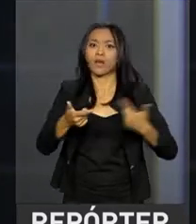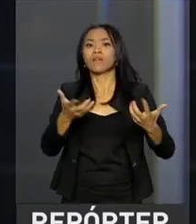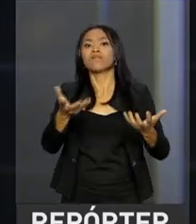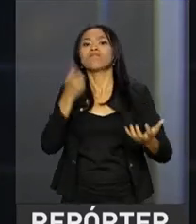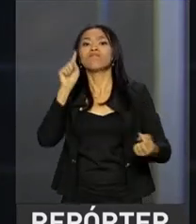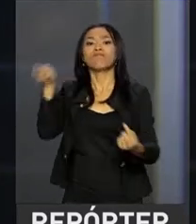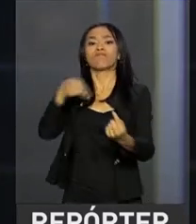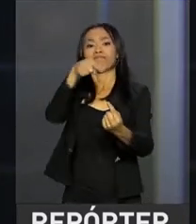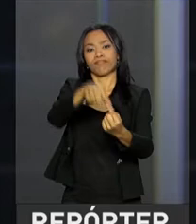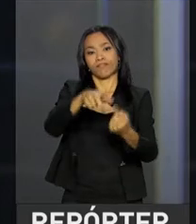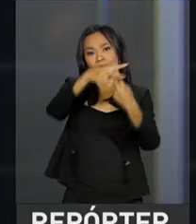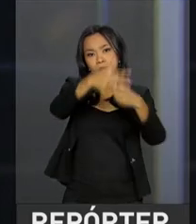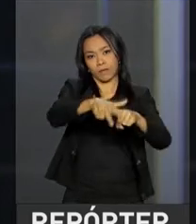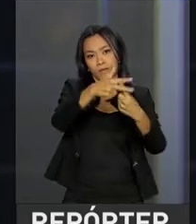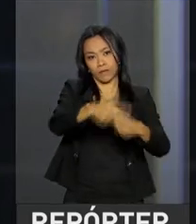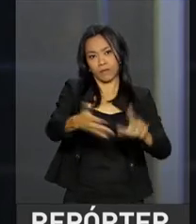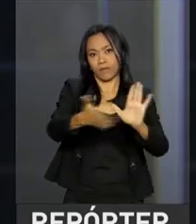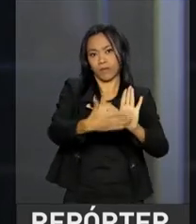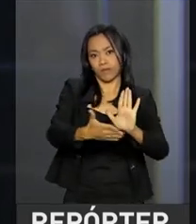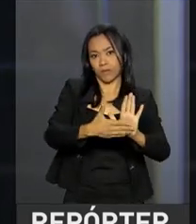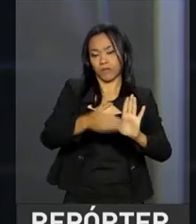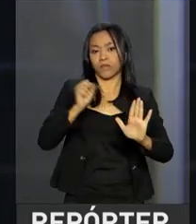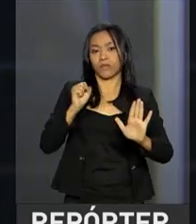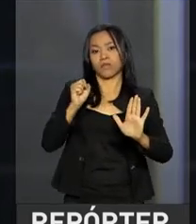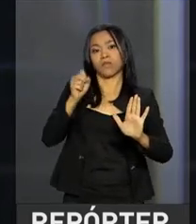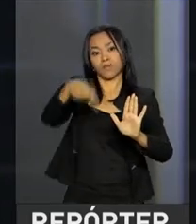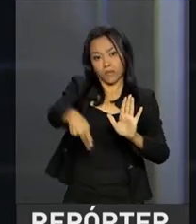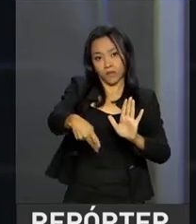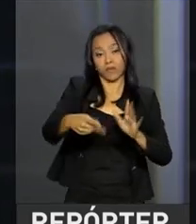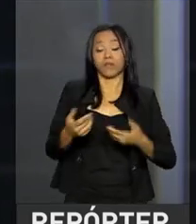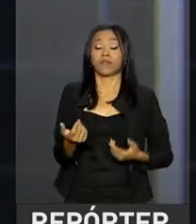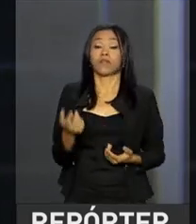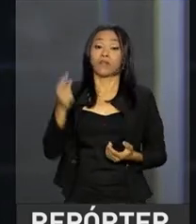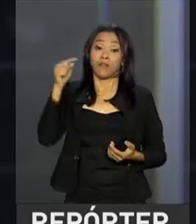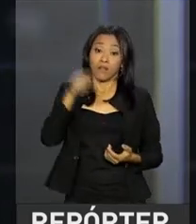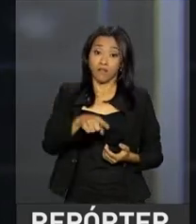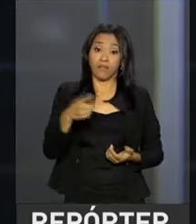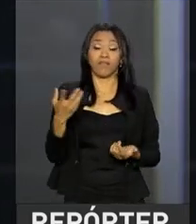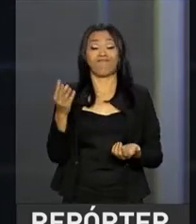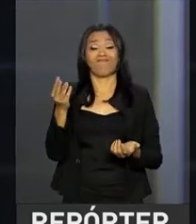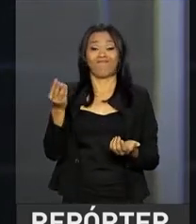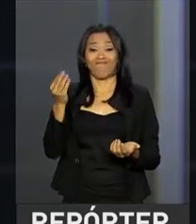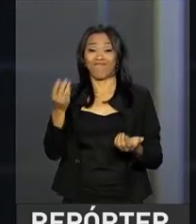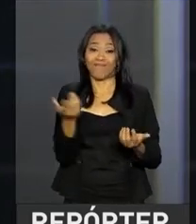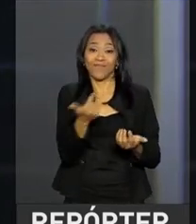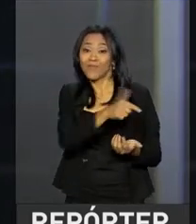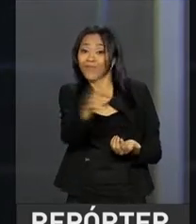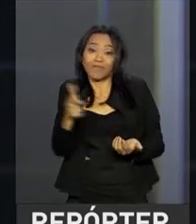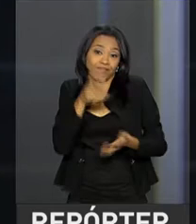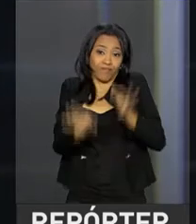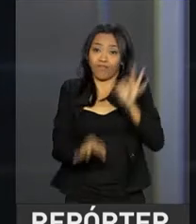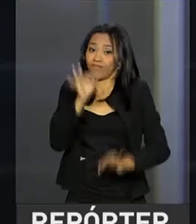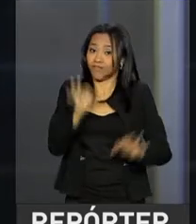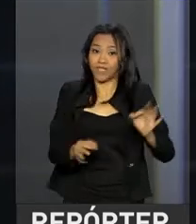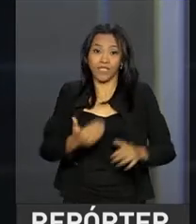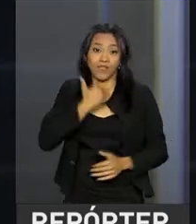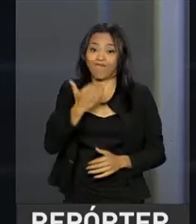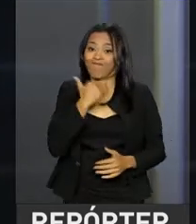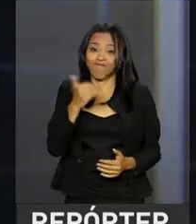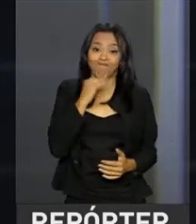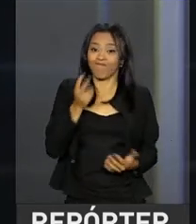previdência o atual sistema é socialmente injusto e financeiramente insustentável